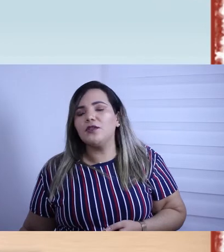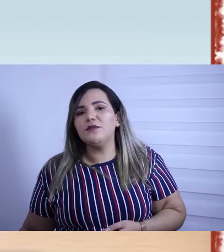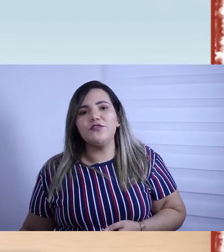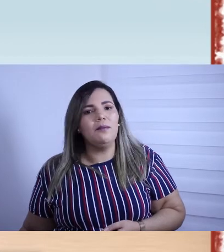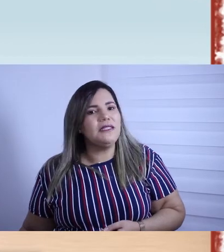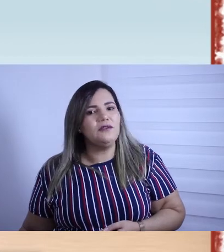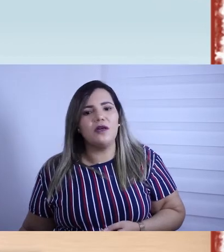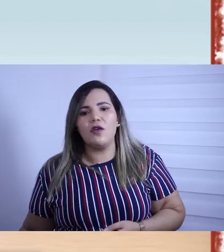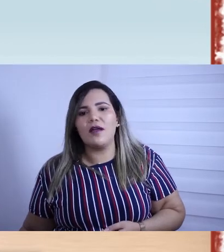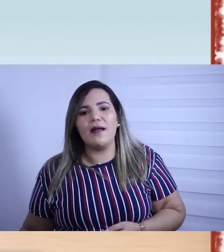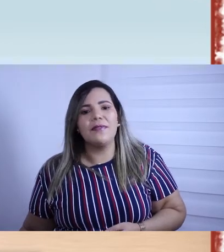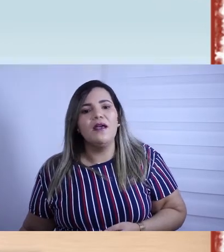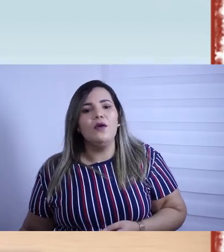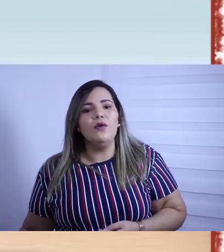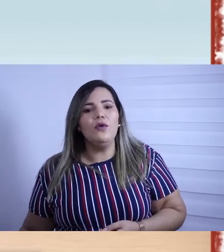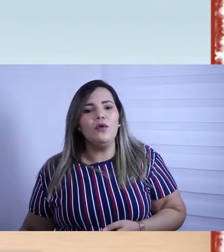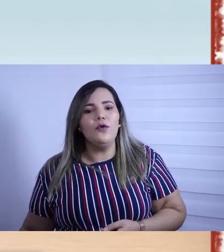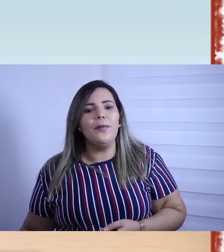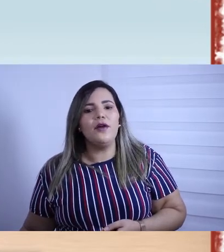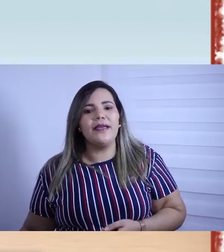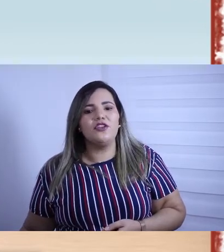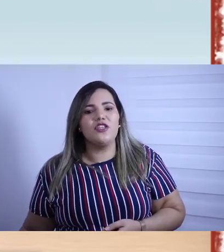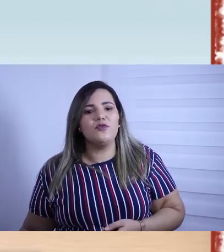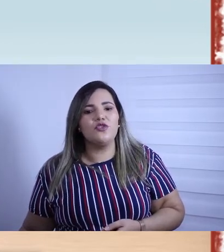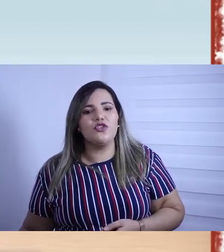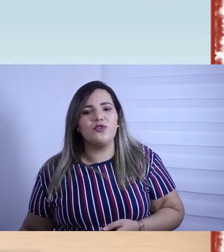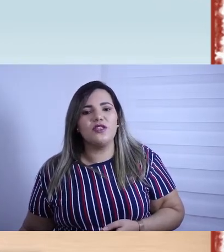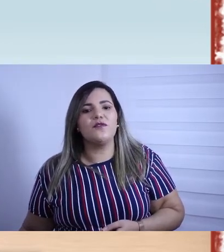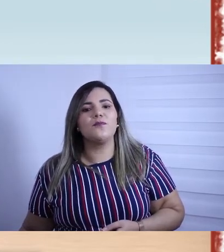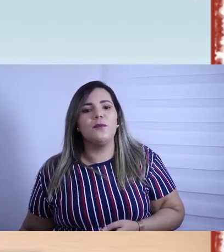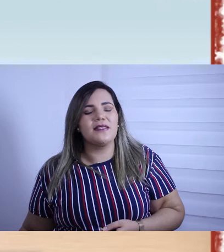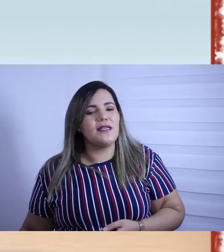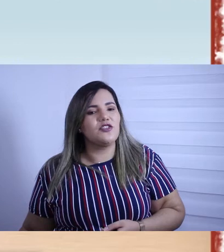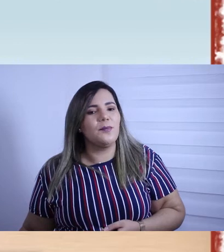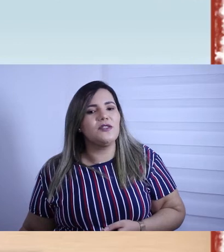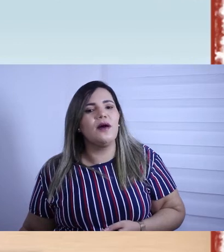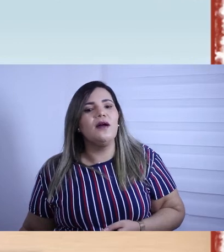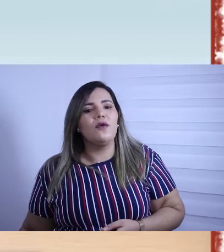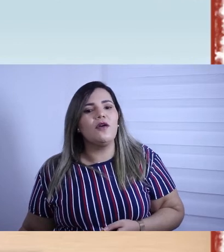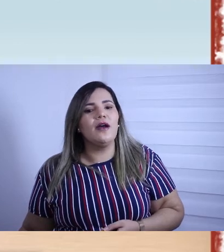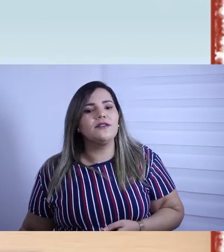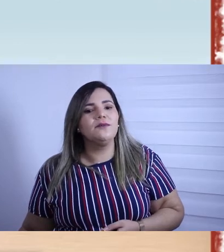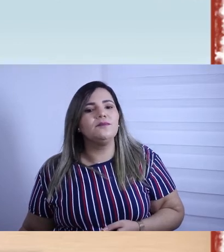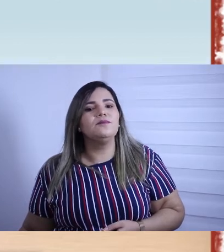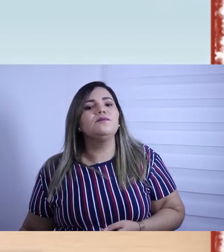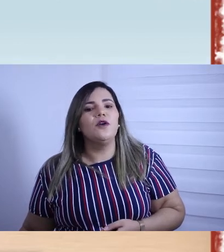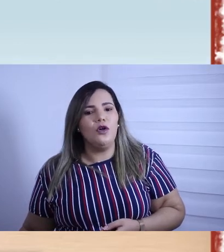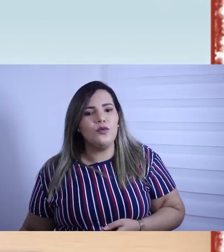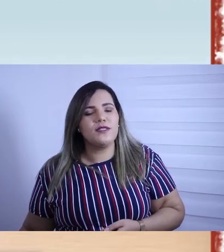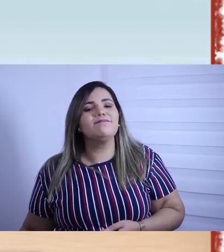então não pode de forma nenhuma colocar o porque nós temos dois substantivos por mais que sejam p em qual o